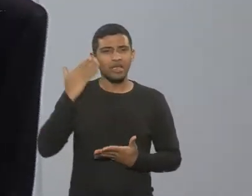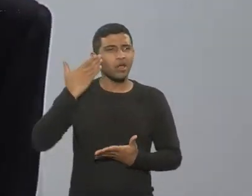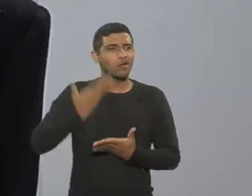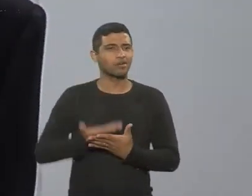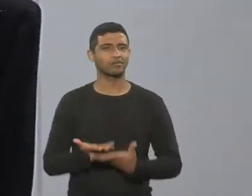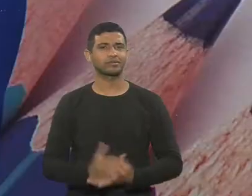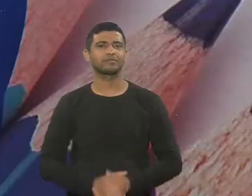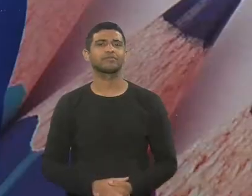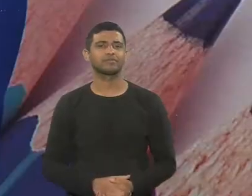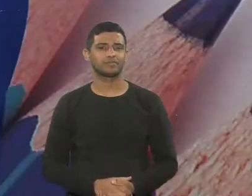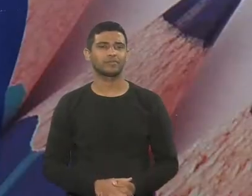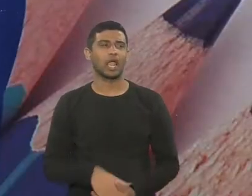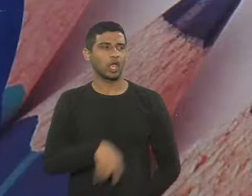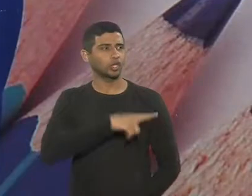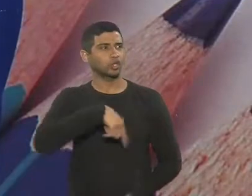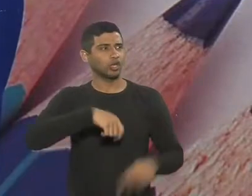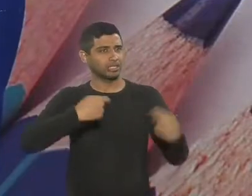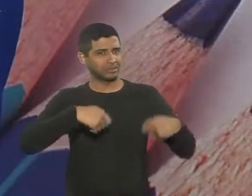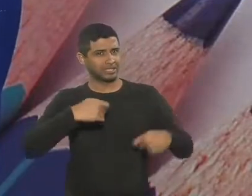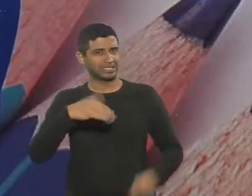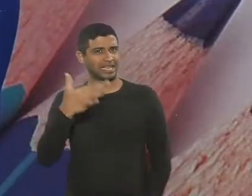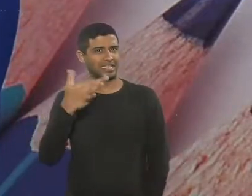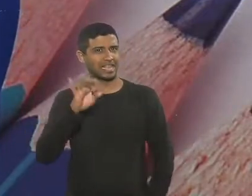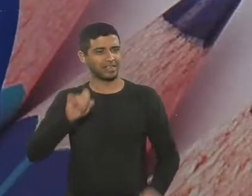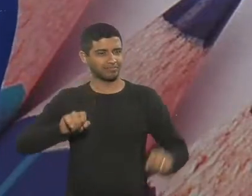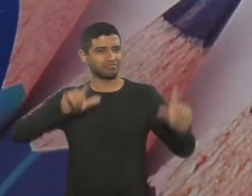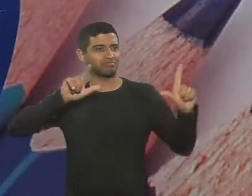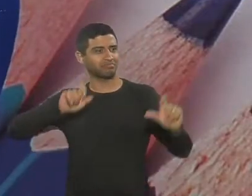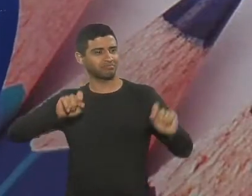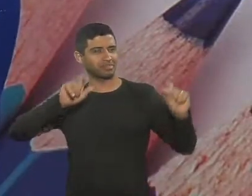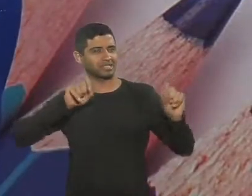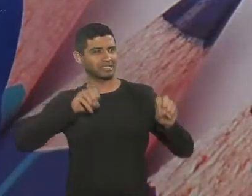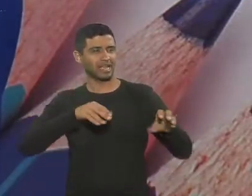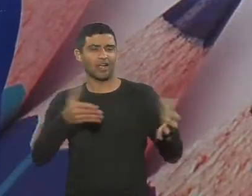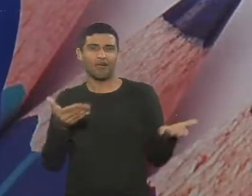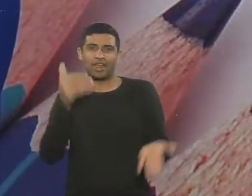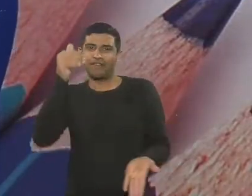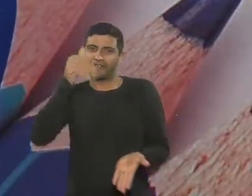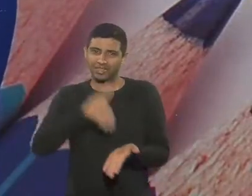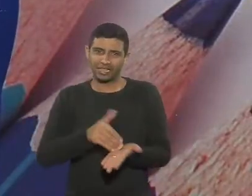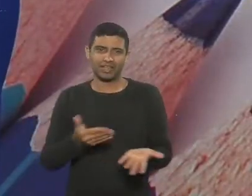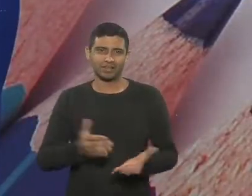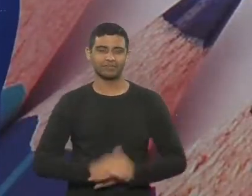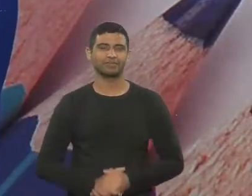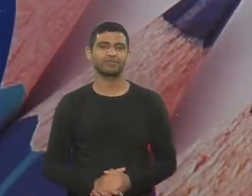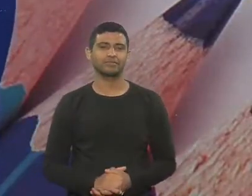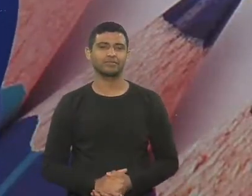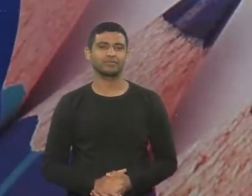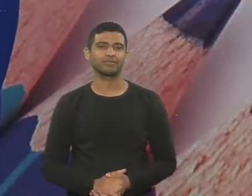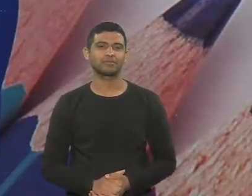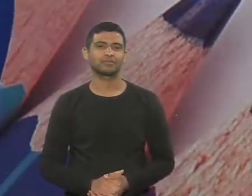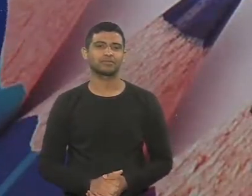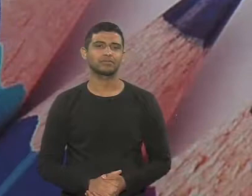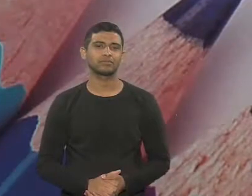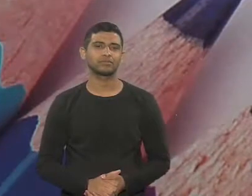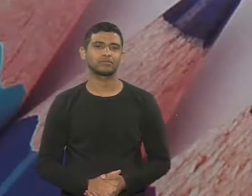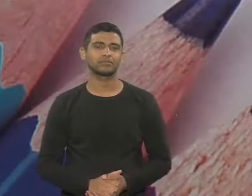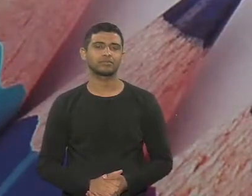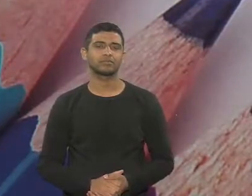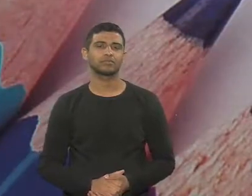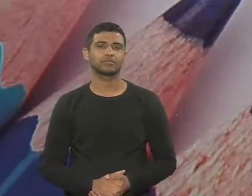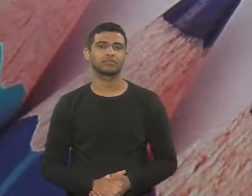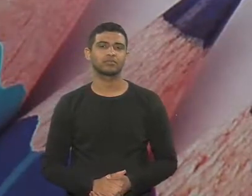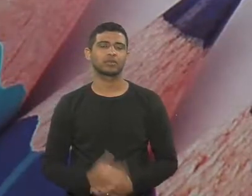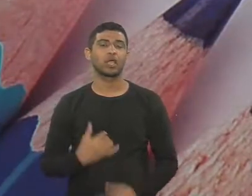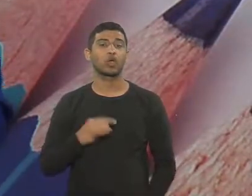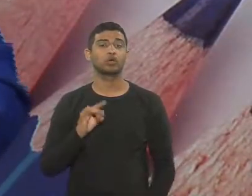de crença. A gente tinha que gravar uns 10 programas, pelo menos, sobre isso, porque a gente está no final do programa. E aí, e só